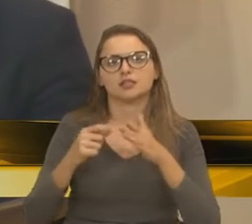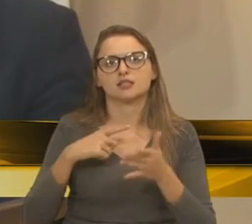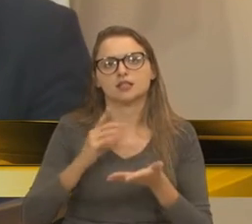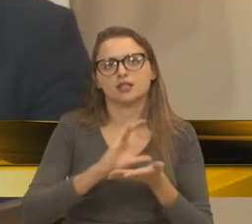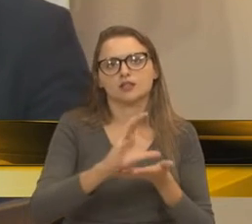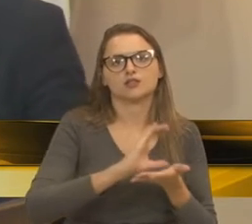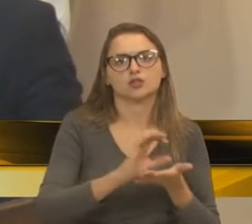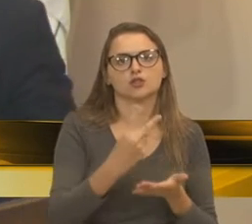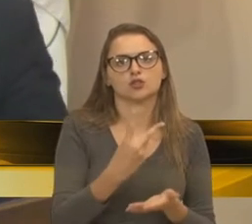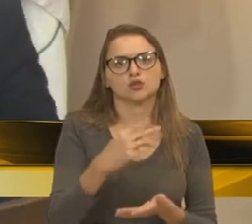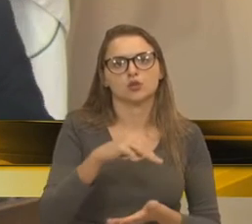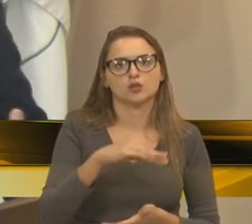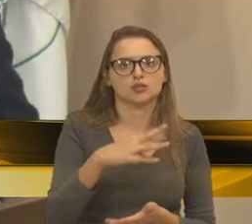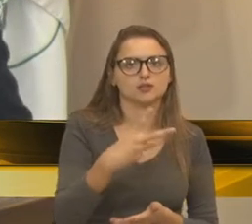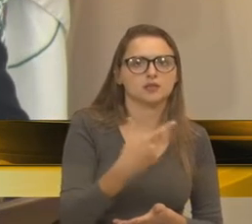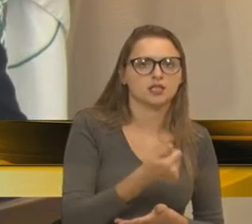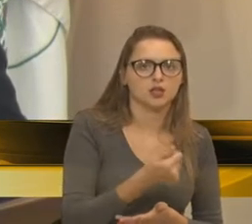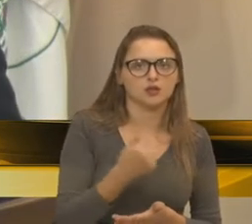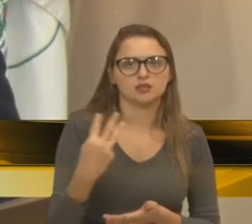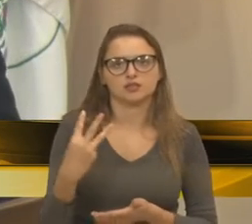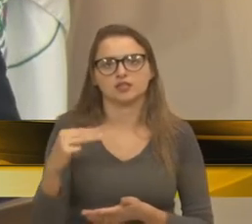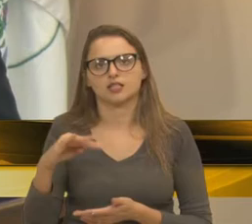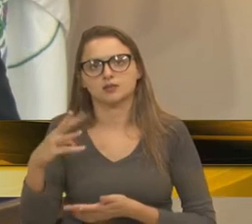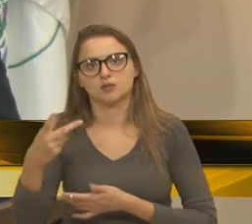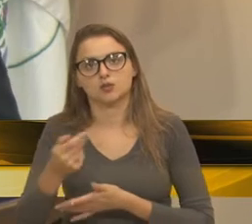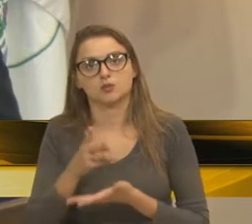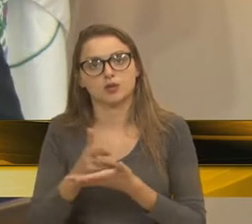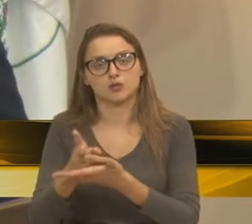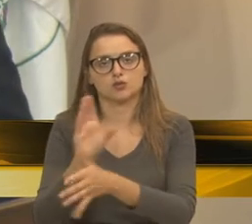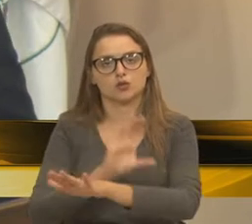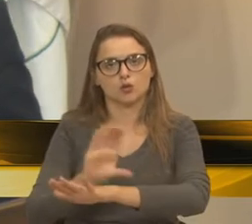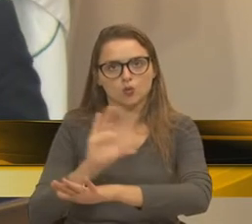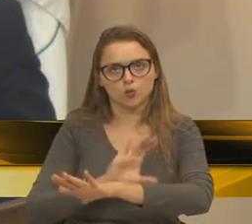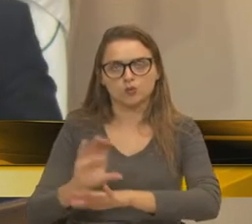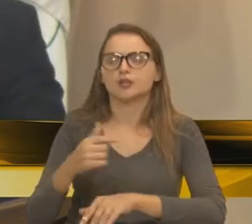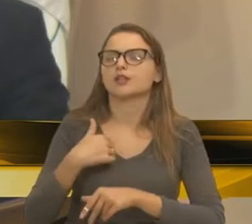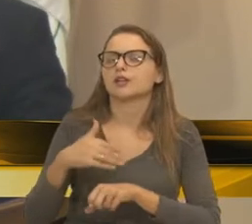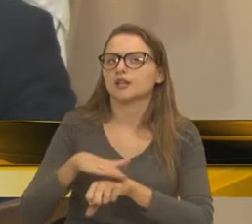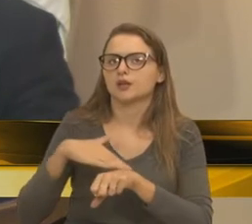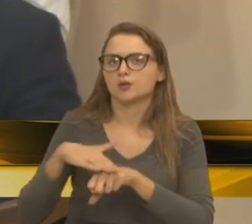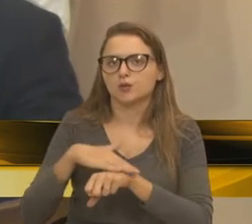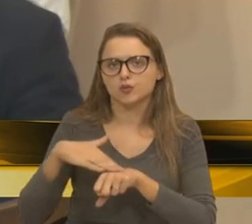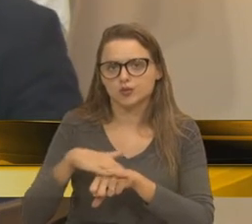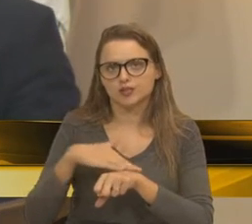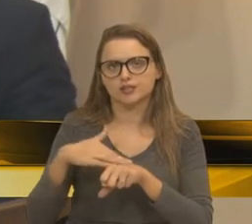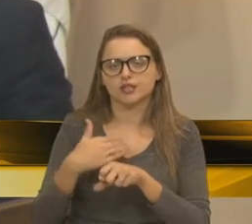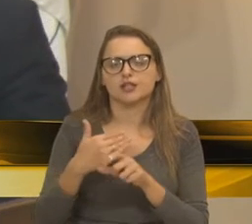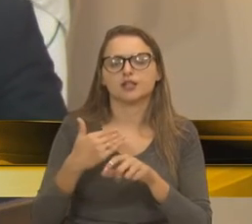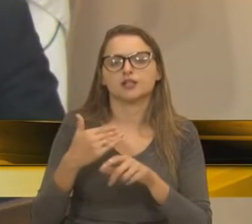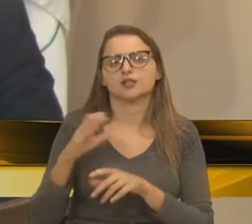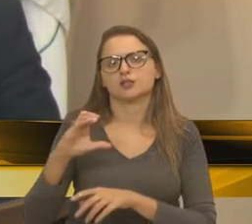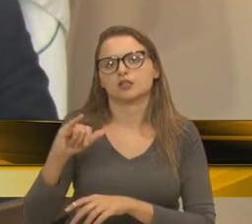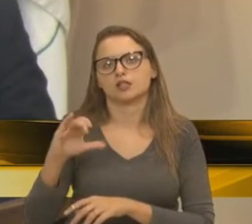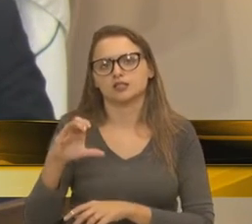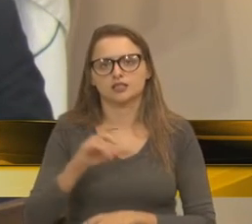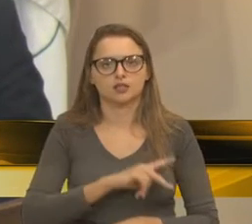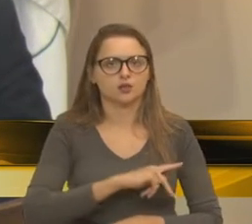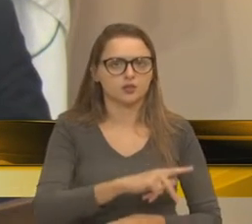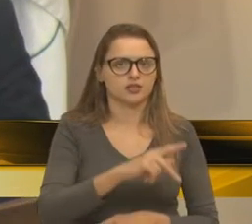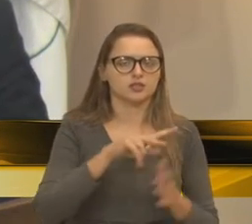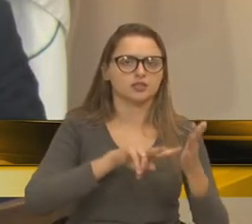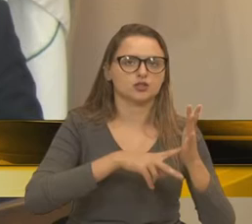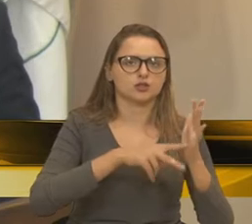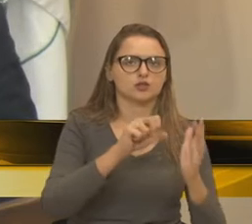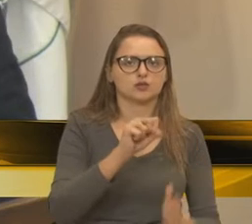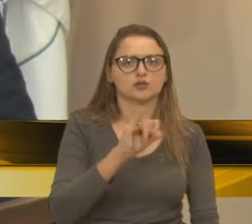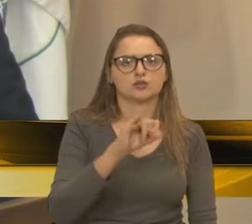torno de 2 milhões a 3 milhões, para manter cursos ali. Conversei, desde então, na SIC, com o presidente do CIMEX,